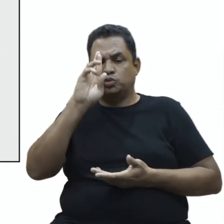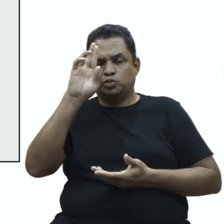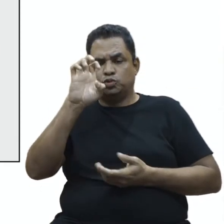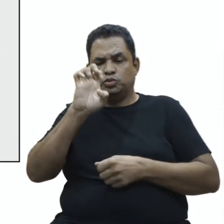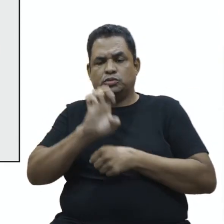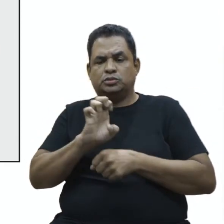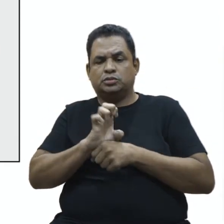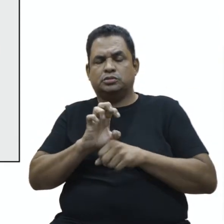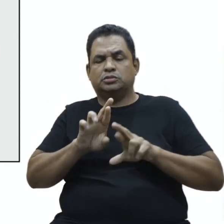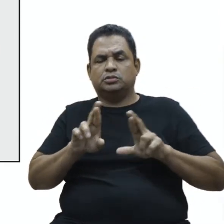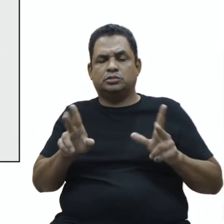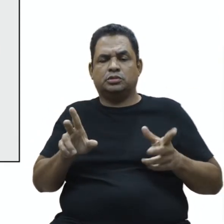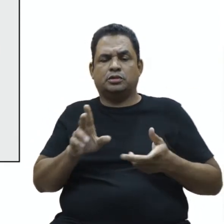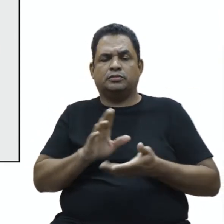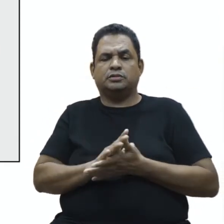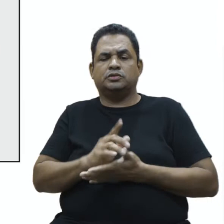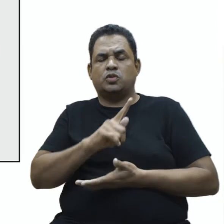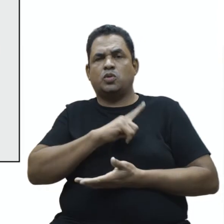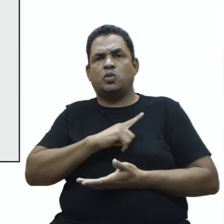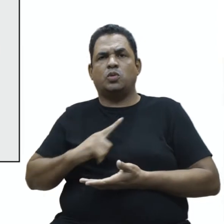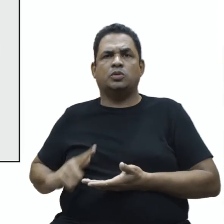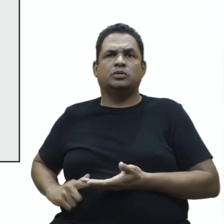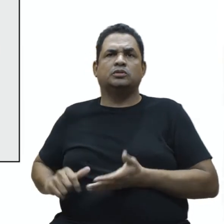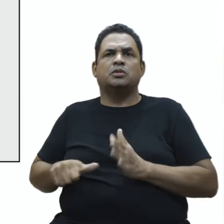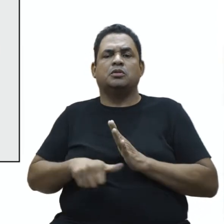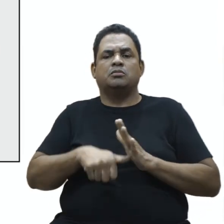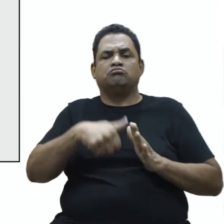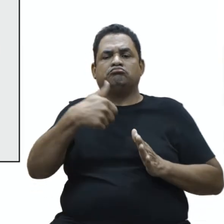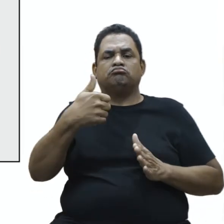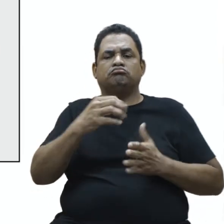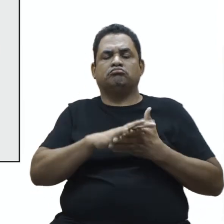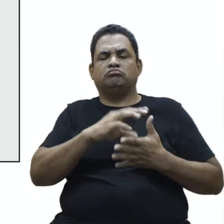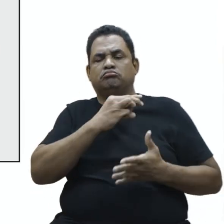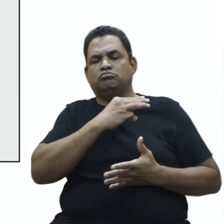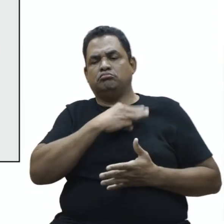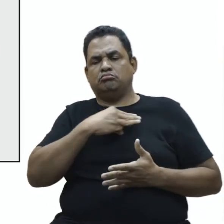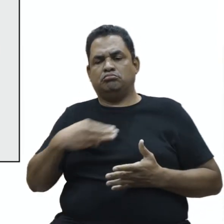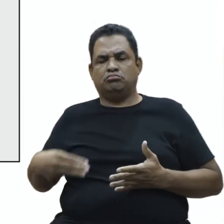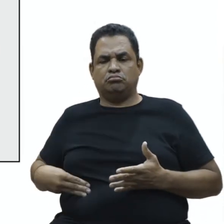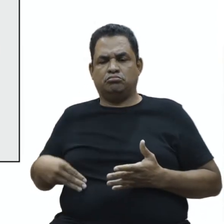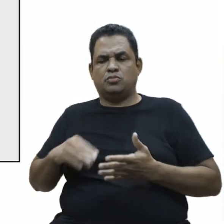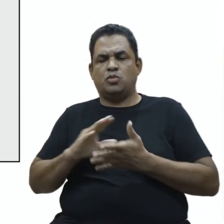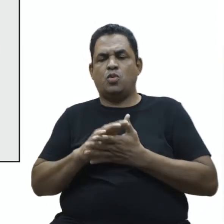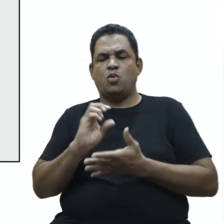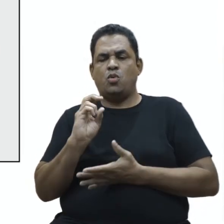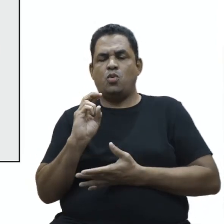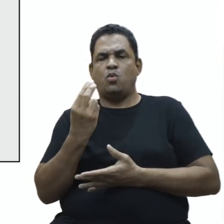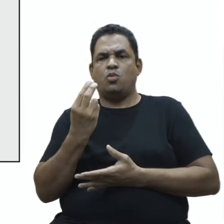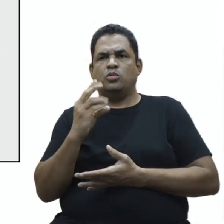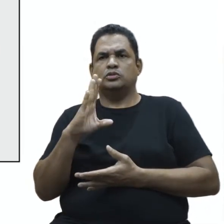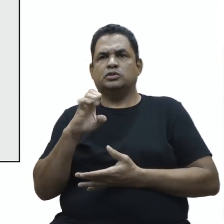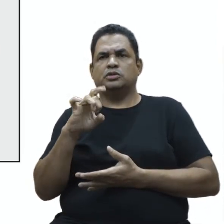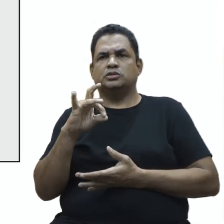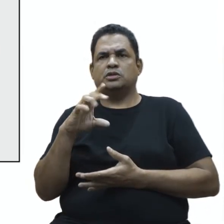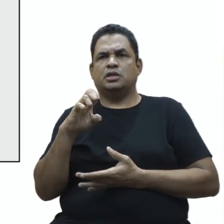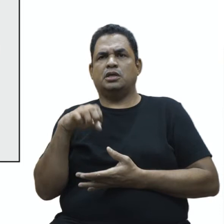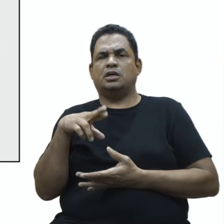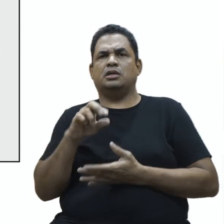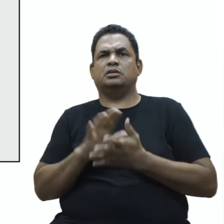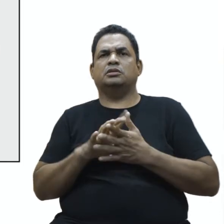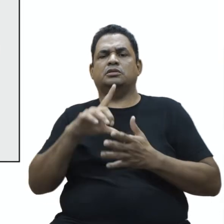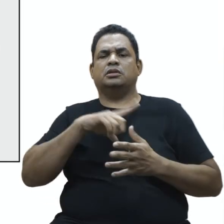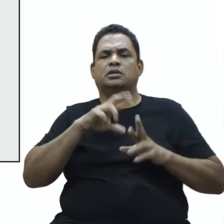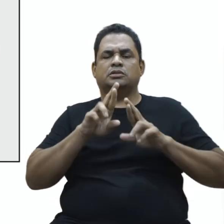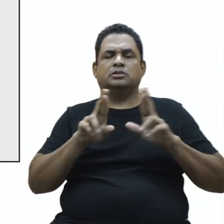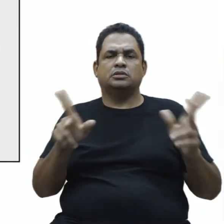de governo, que seria, nesse caso, o primeiro-ministro ou chanceler, tá? Então, há uma diferença